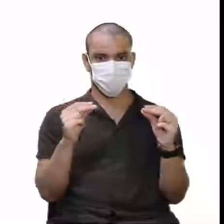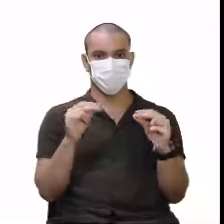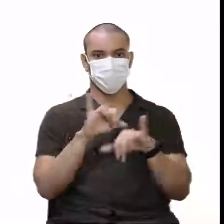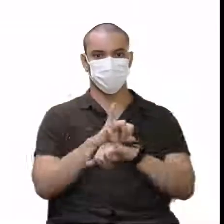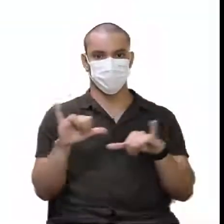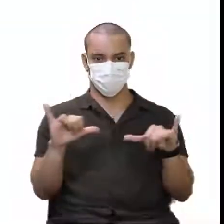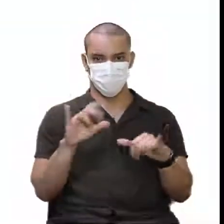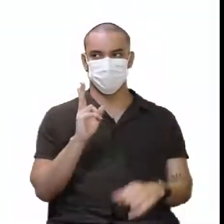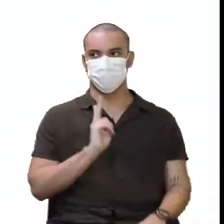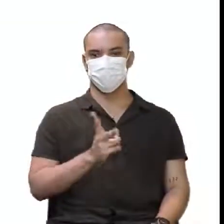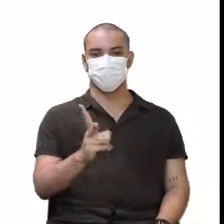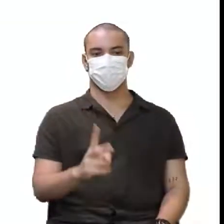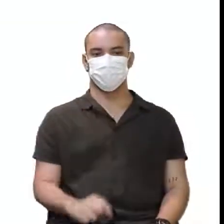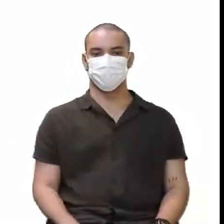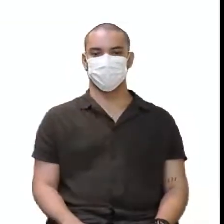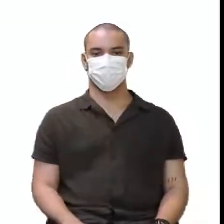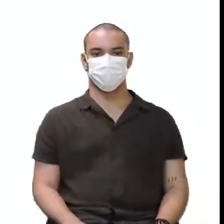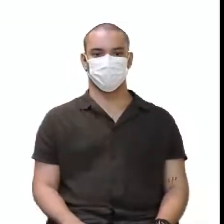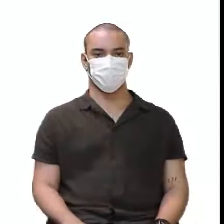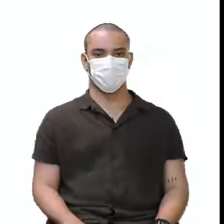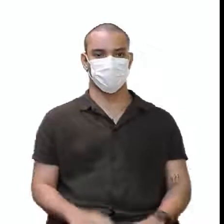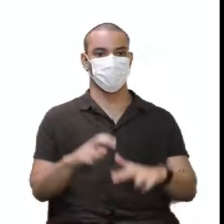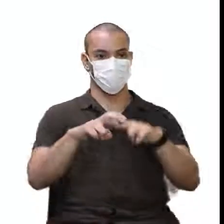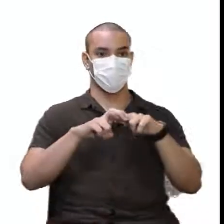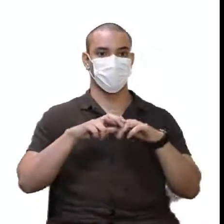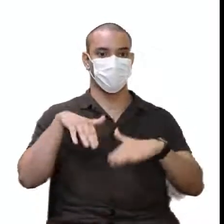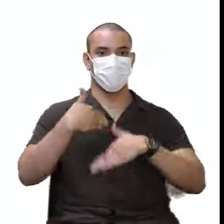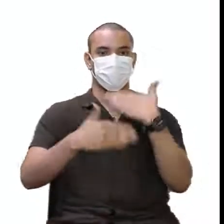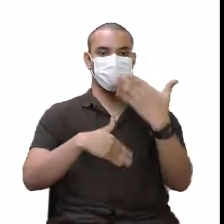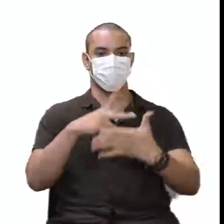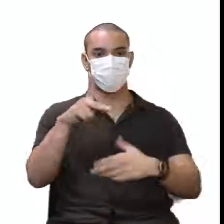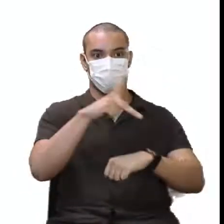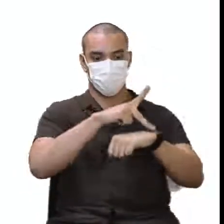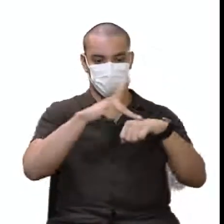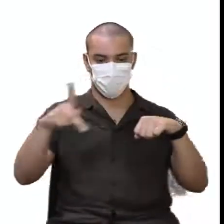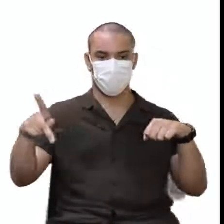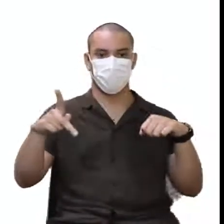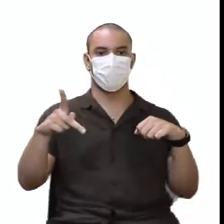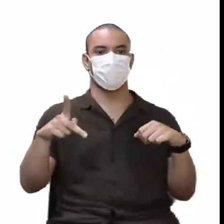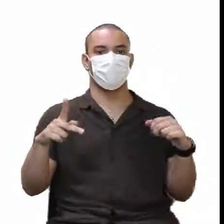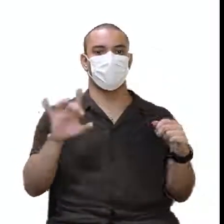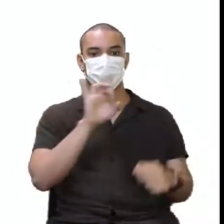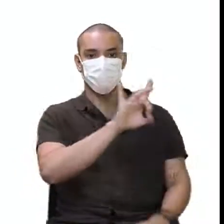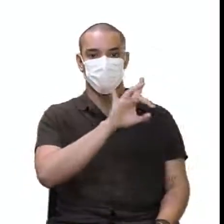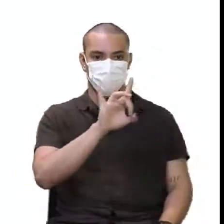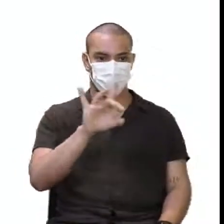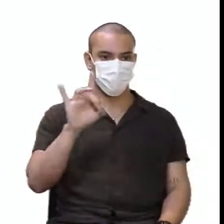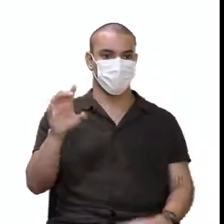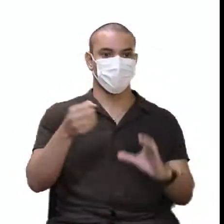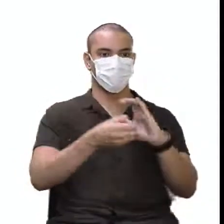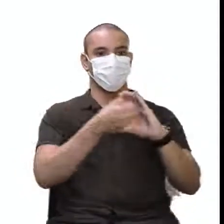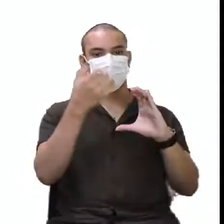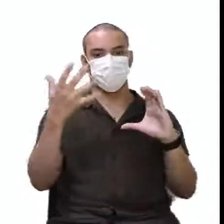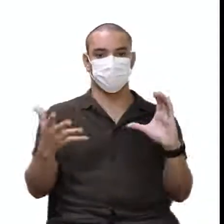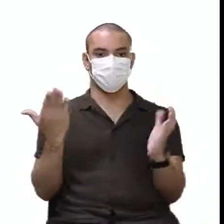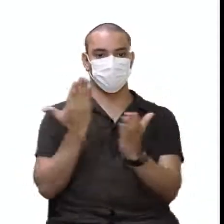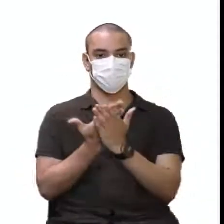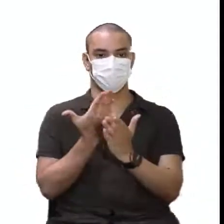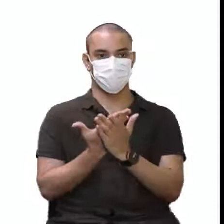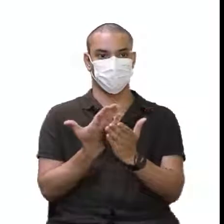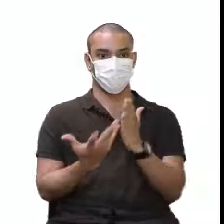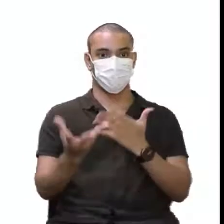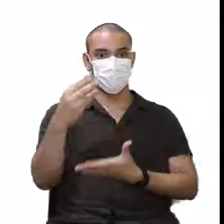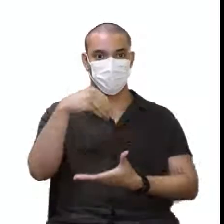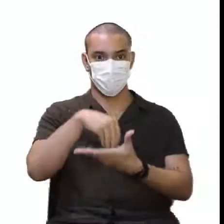seguindo. Então, desenvolveu essas linhagens puras homozigotas para cada característica que ele pretendia estudar